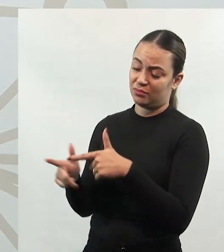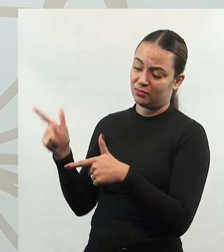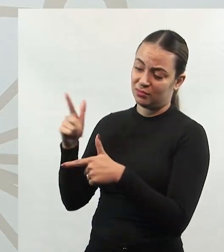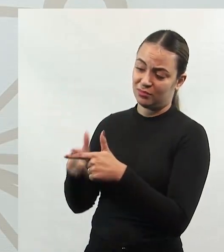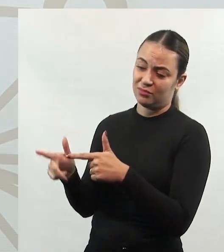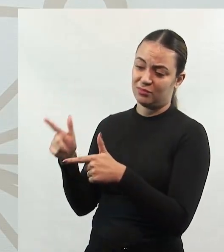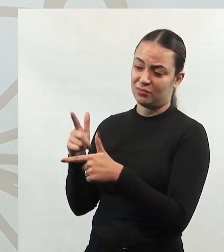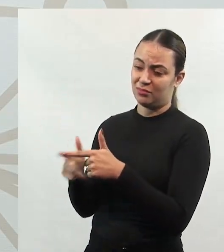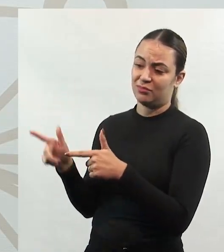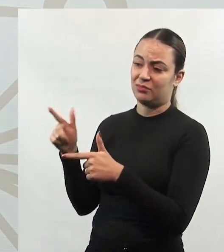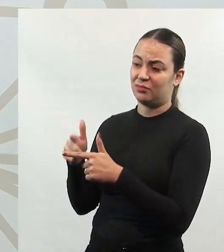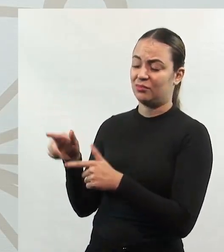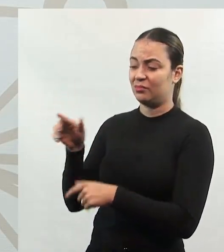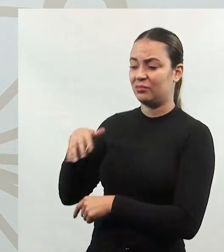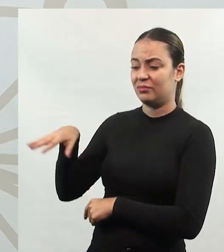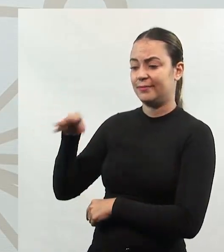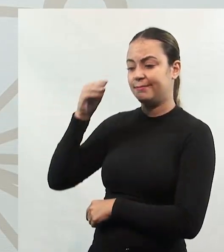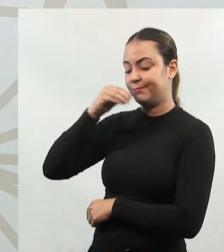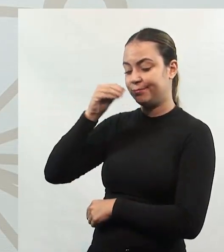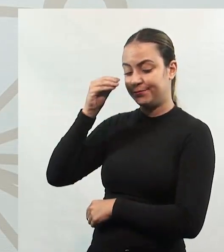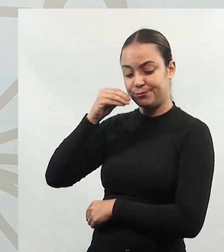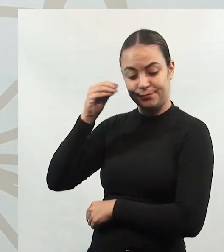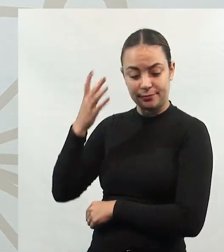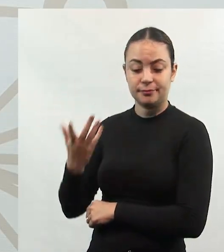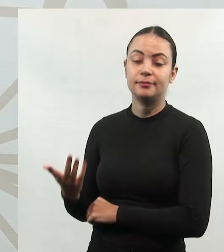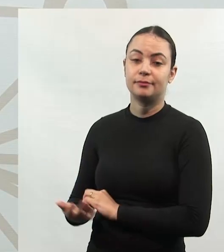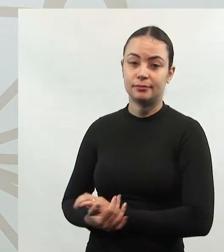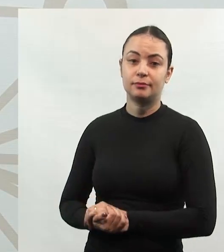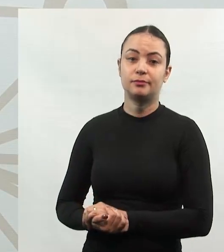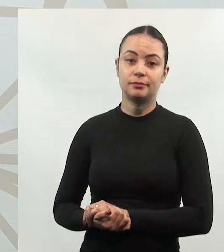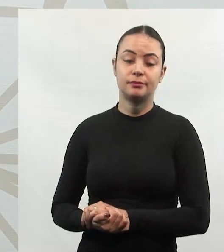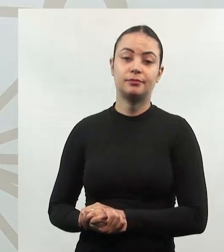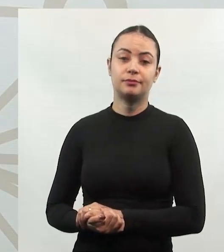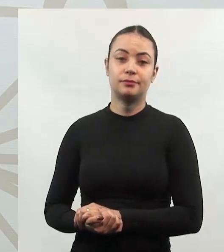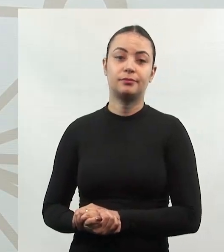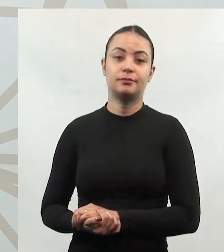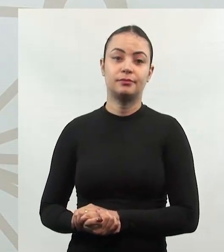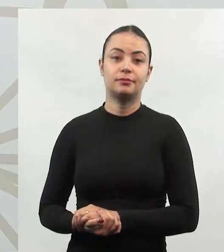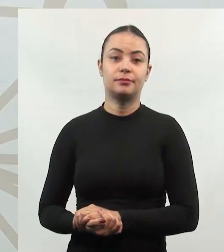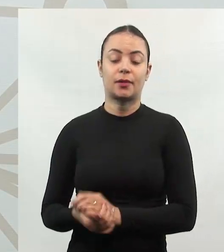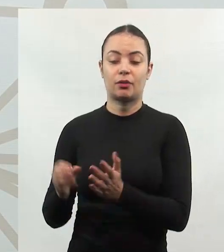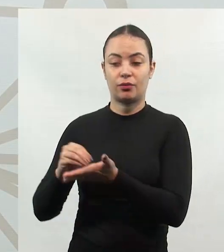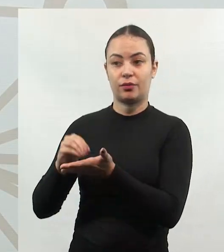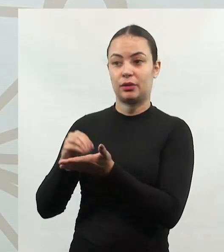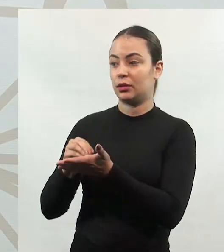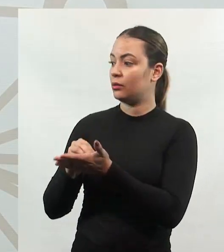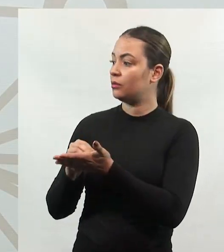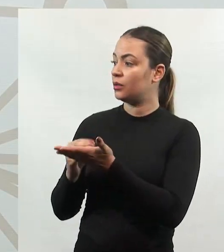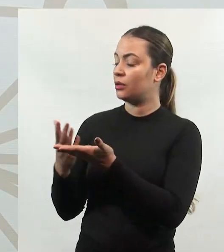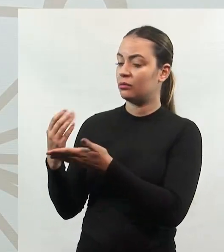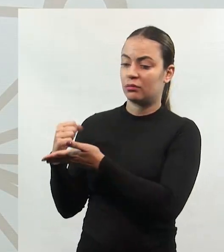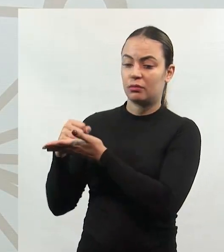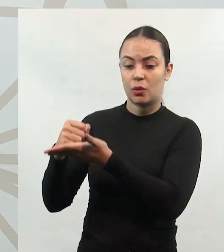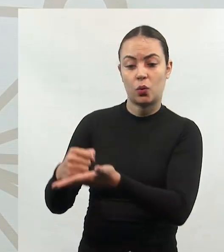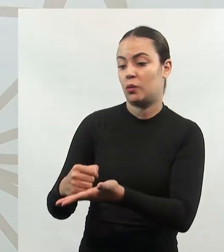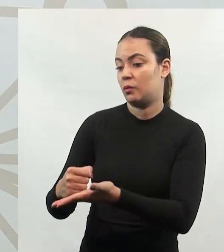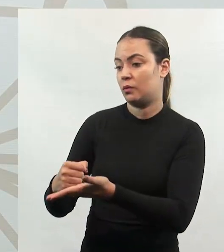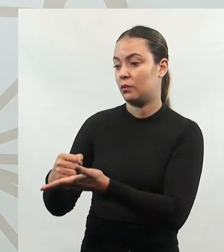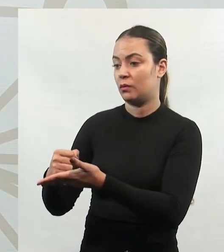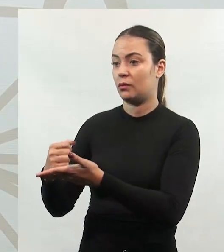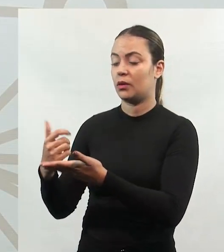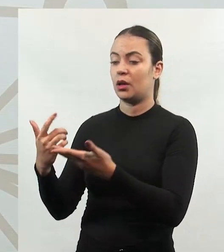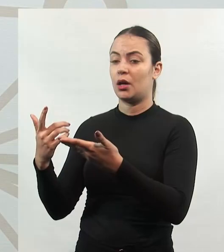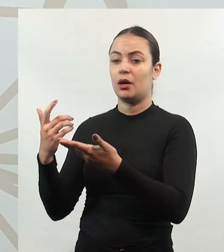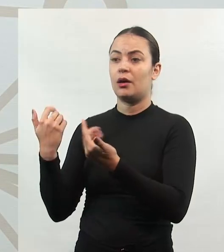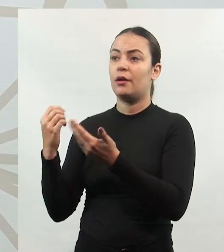17 anos, hoje não é assim, né? A gente vê com as meninas já são muito mais evoluídas, mas na nossa época,